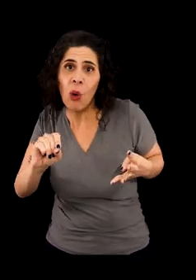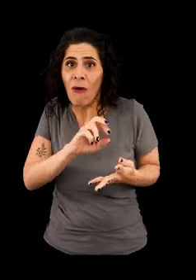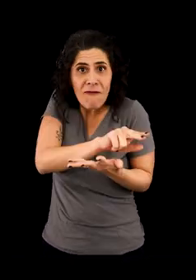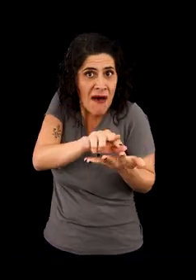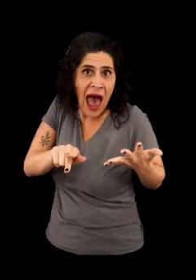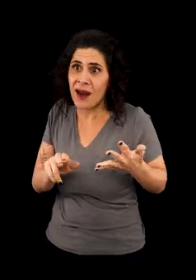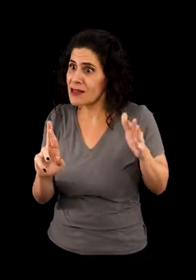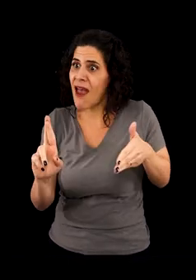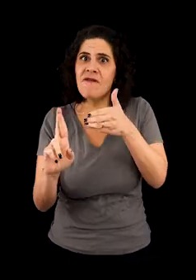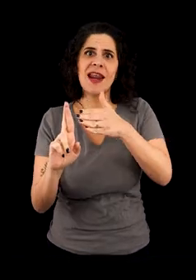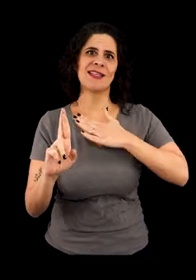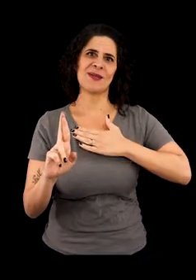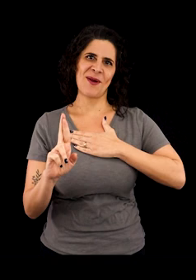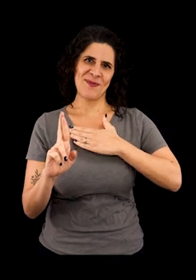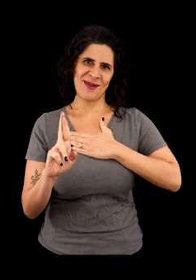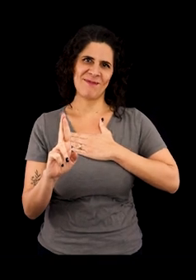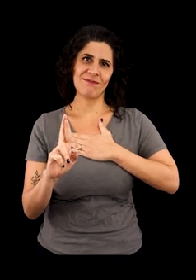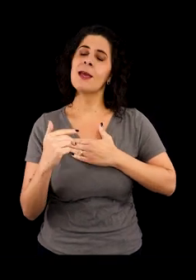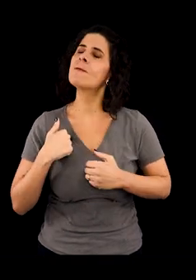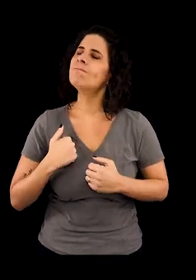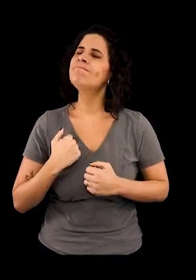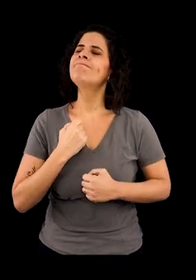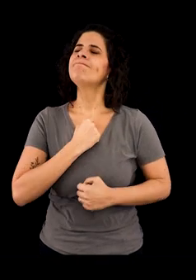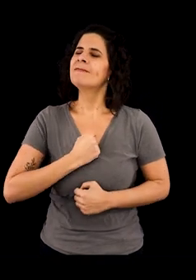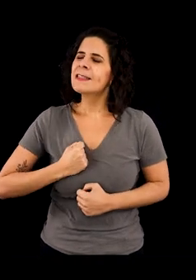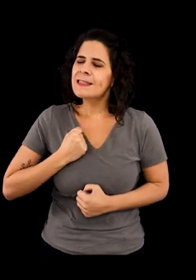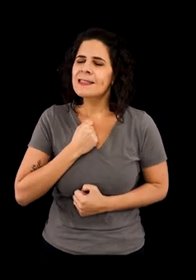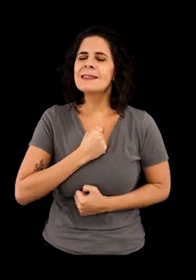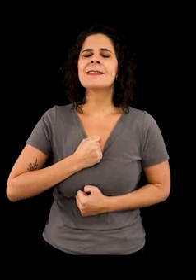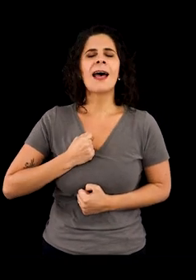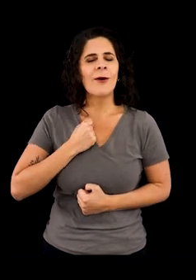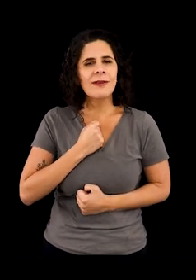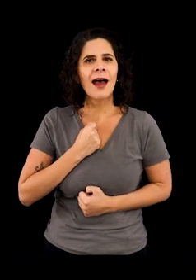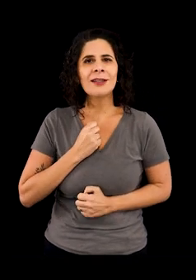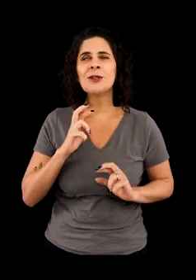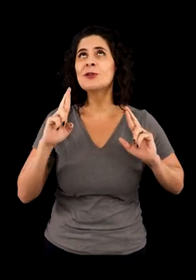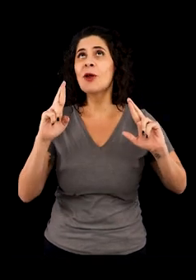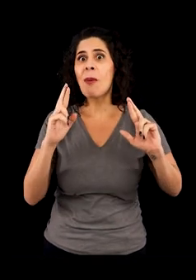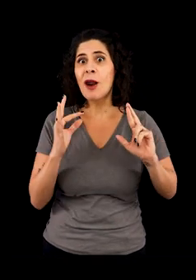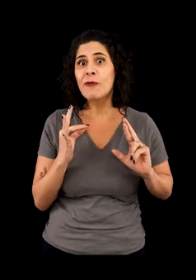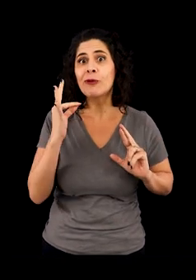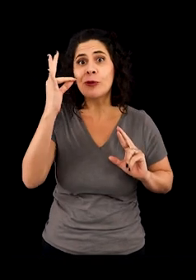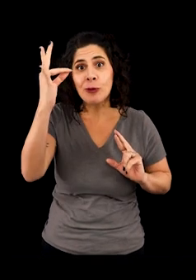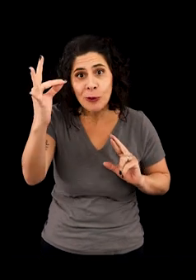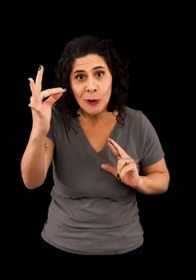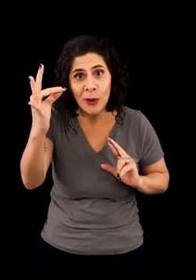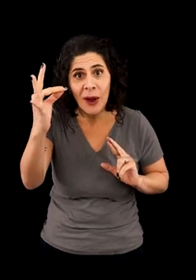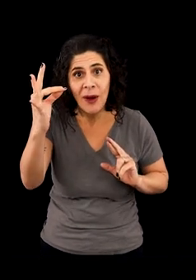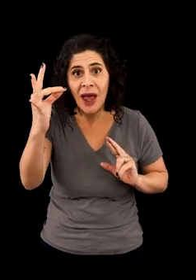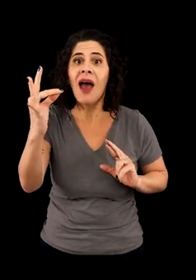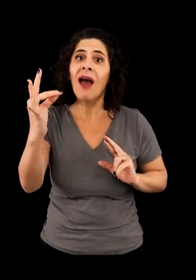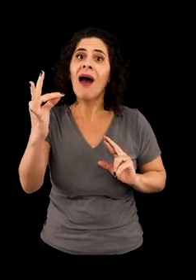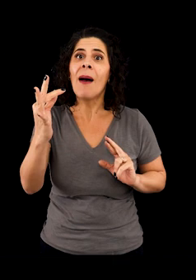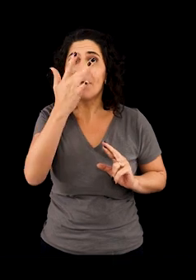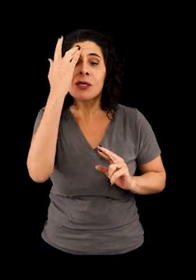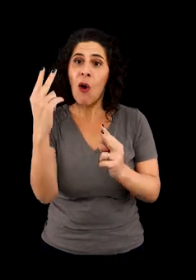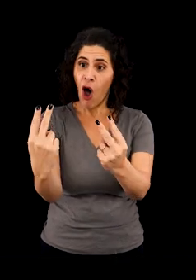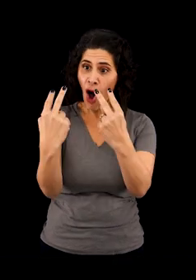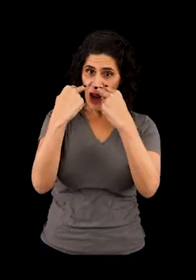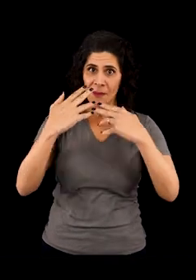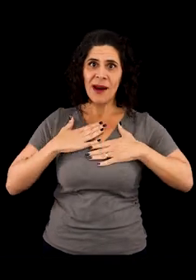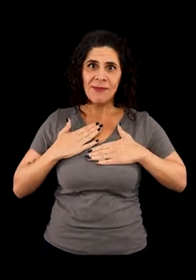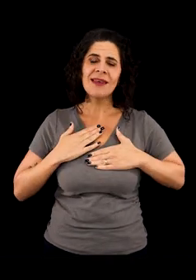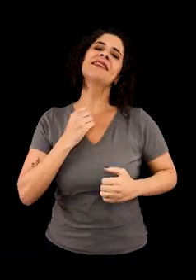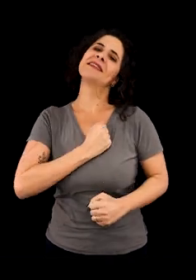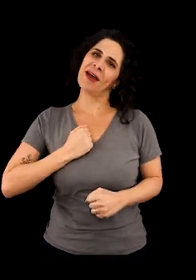Mas olha, eu tenho muita saudade. Espero ter o privilégio de deixar